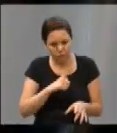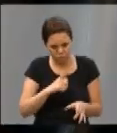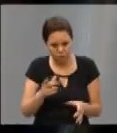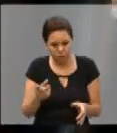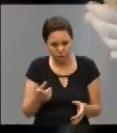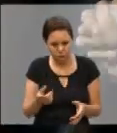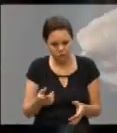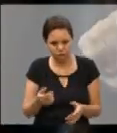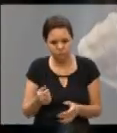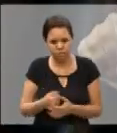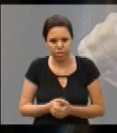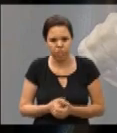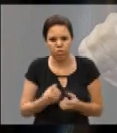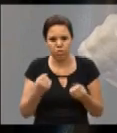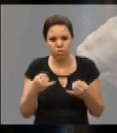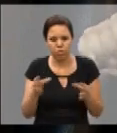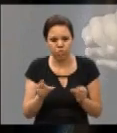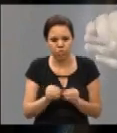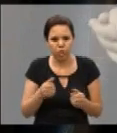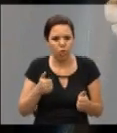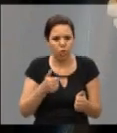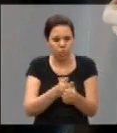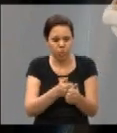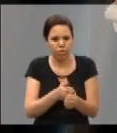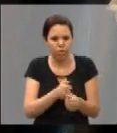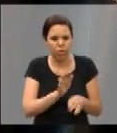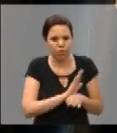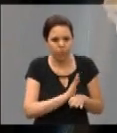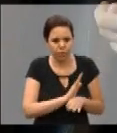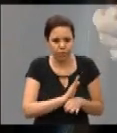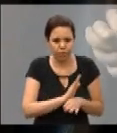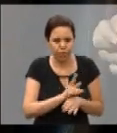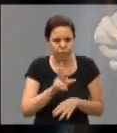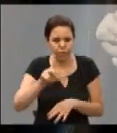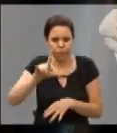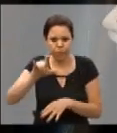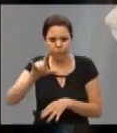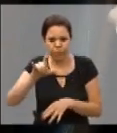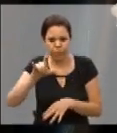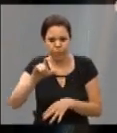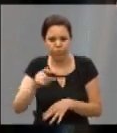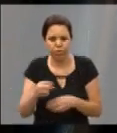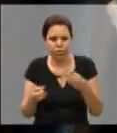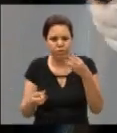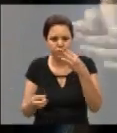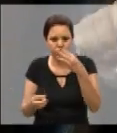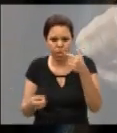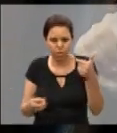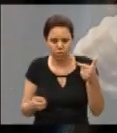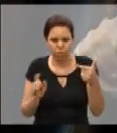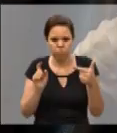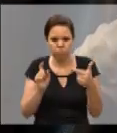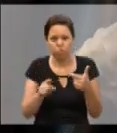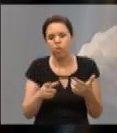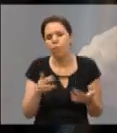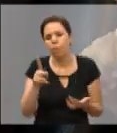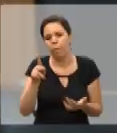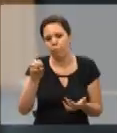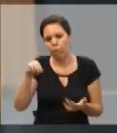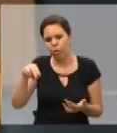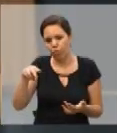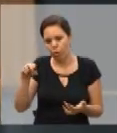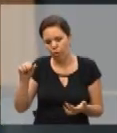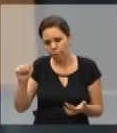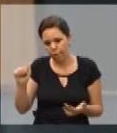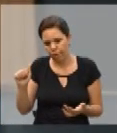primeiro só para contar aqui, quem quiser acompanhar o filme, né? O Instagram tem o 32 Pomona filme, tá? @